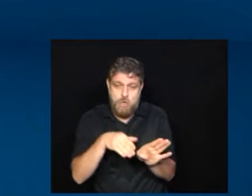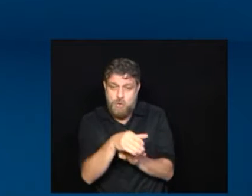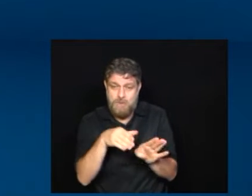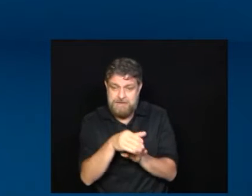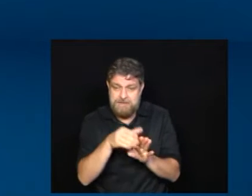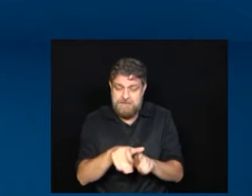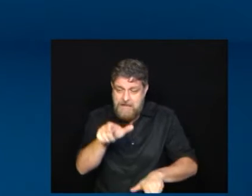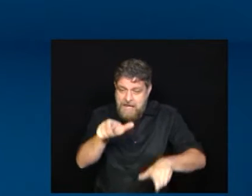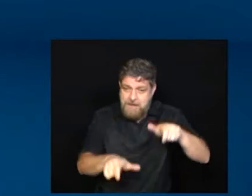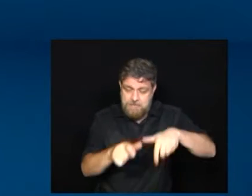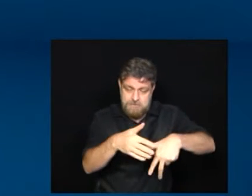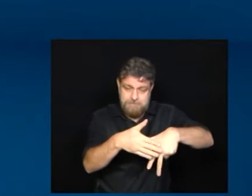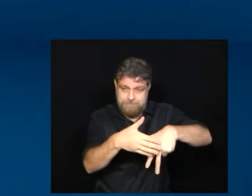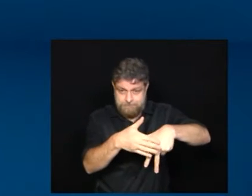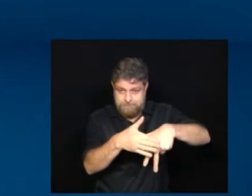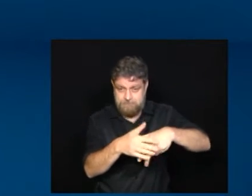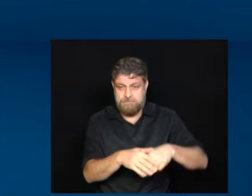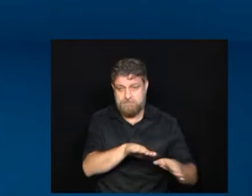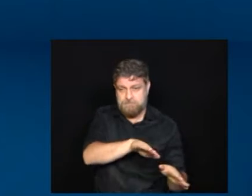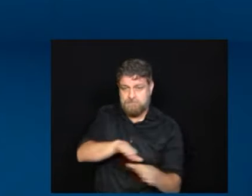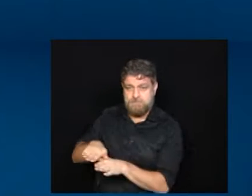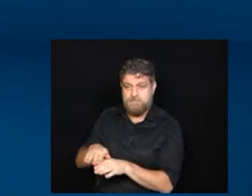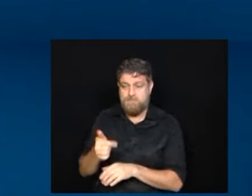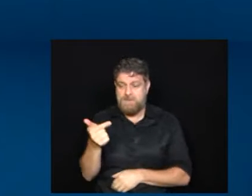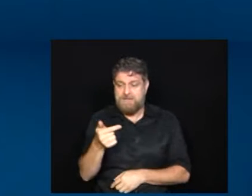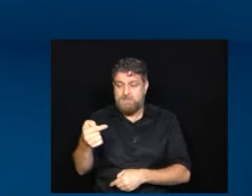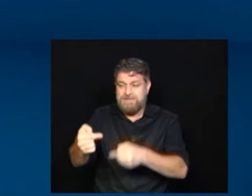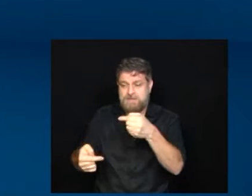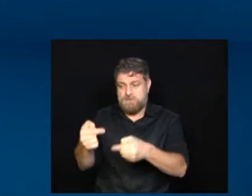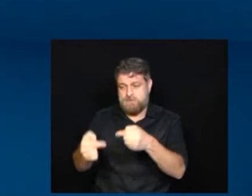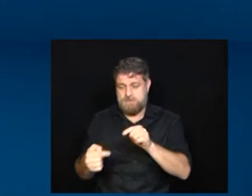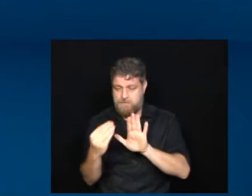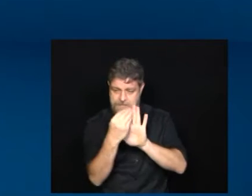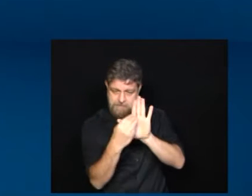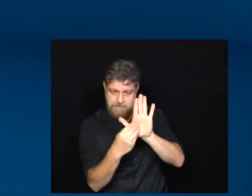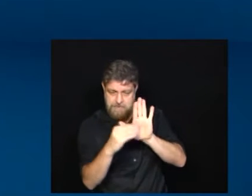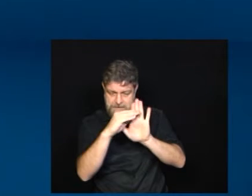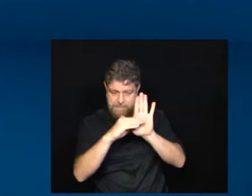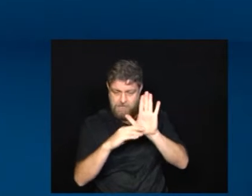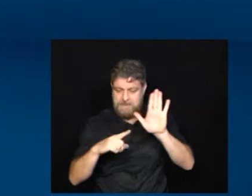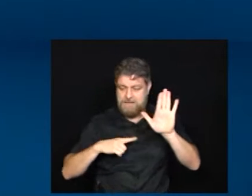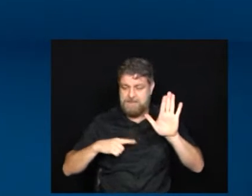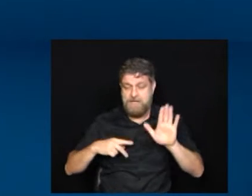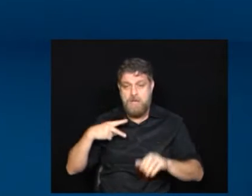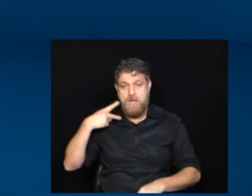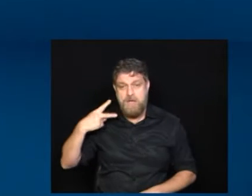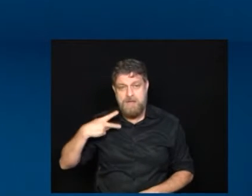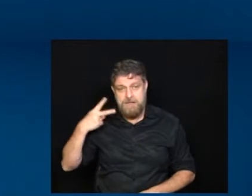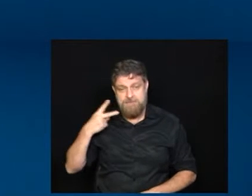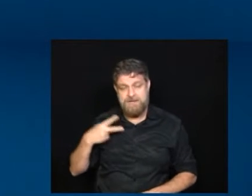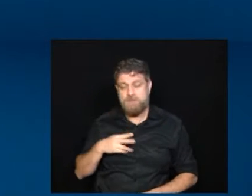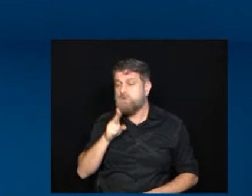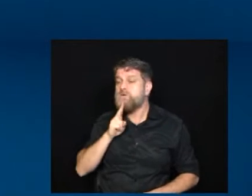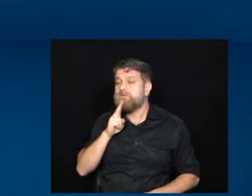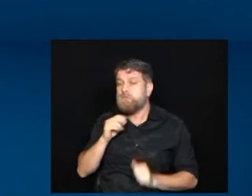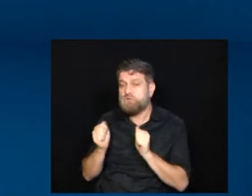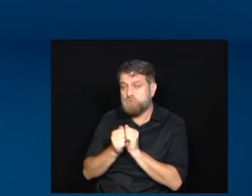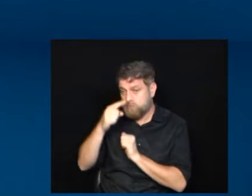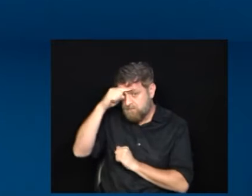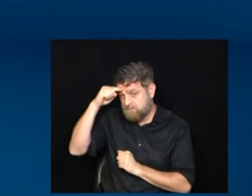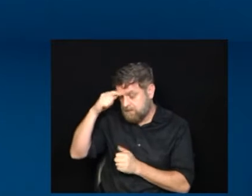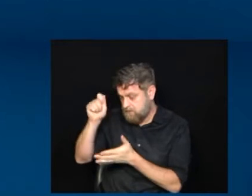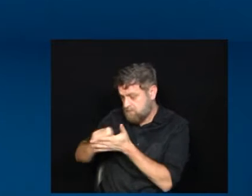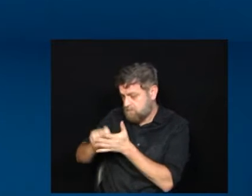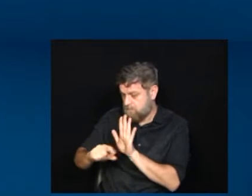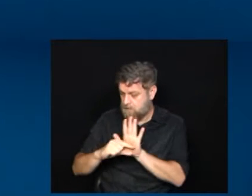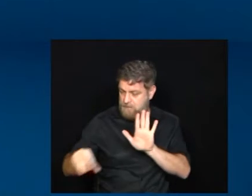aos pacientes em questão. Em segunda discussão, está na pauta o projeto de lei de autoria do vereador Nelson Osseri e Felipe Marquesi com